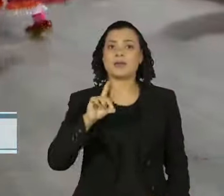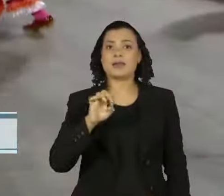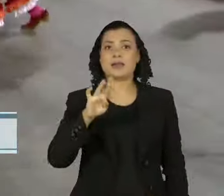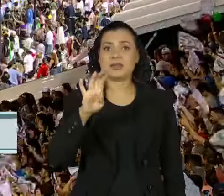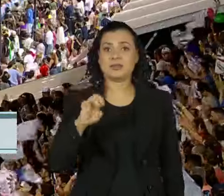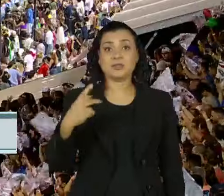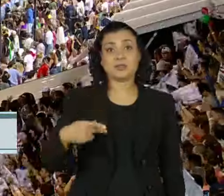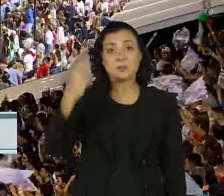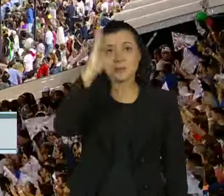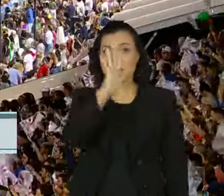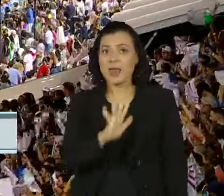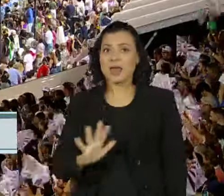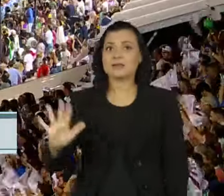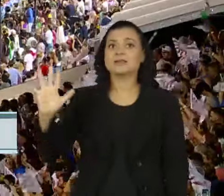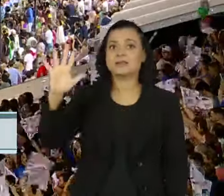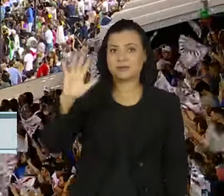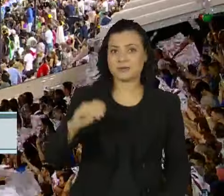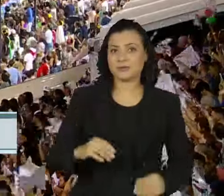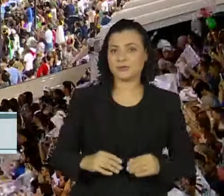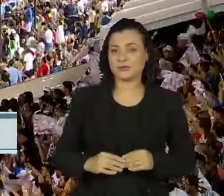do Brasil.